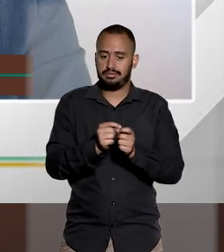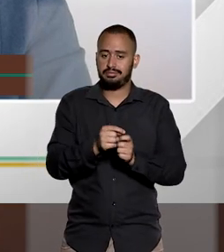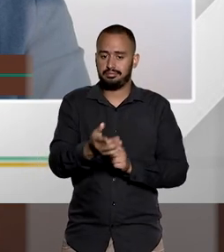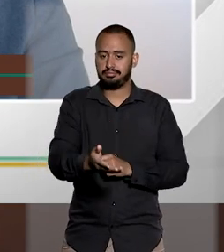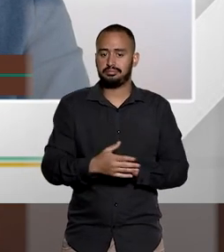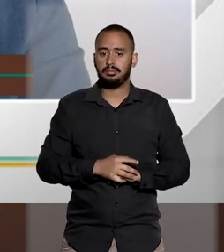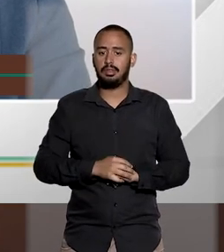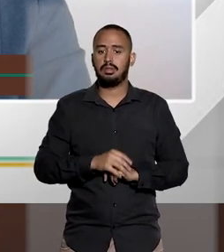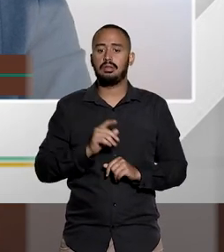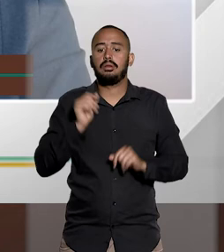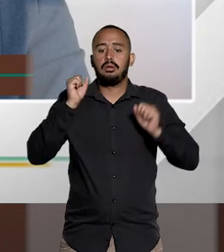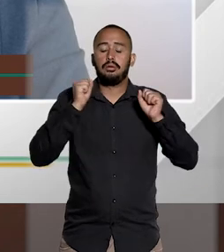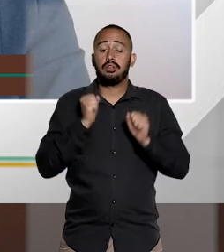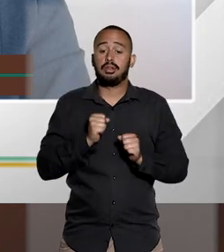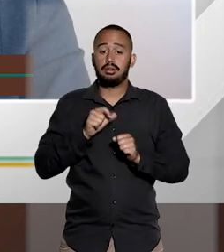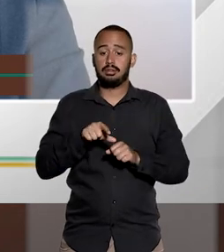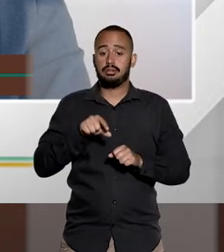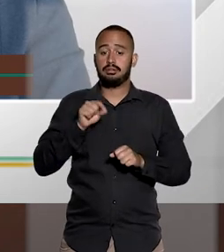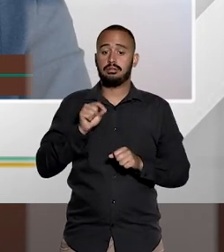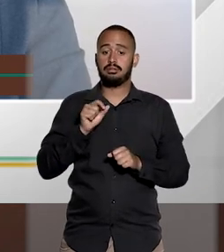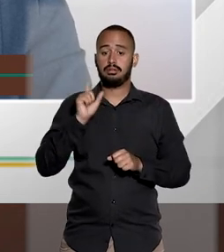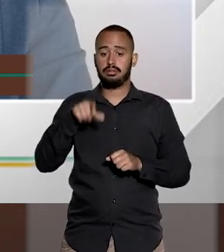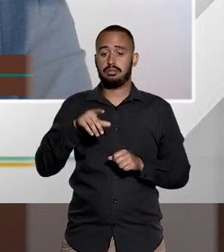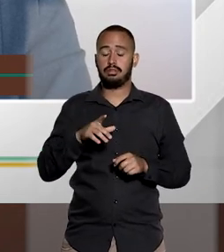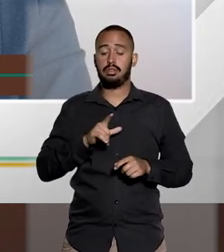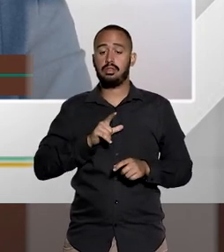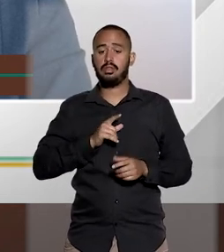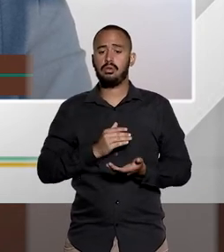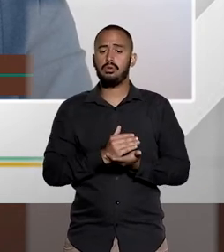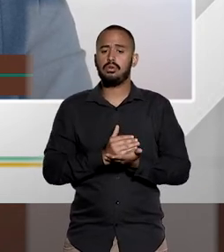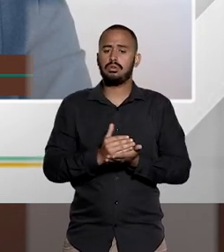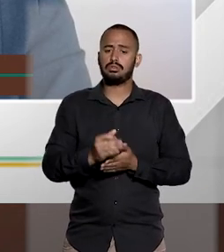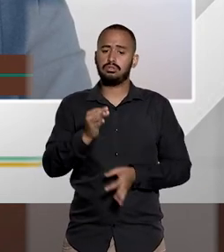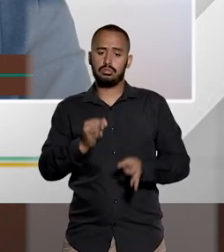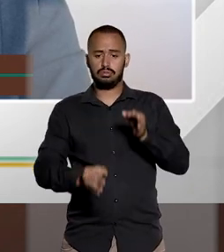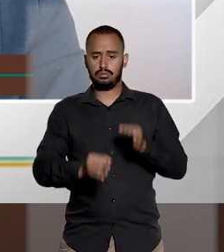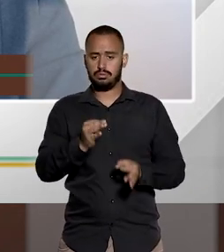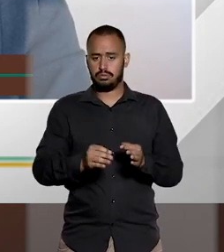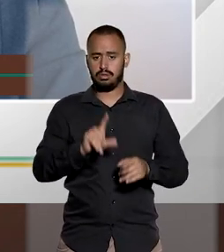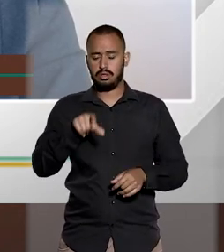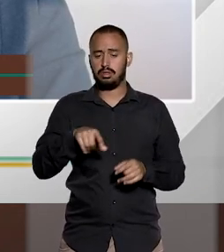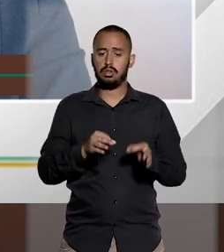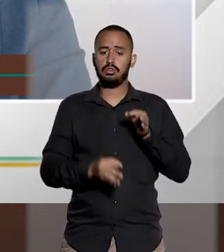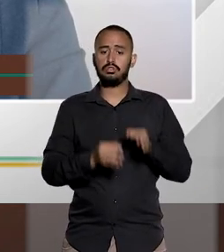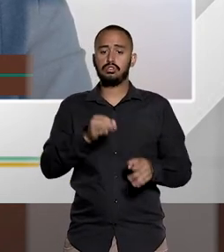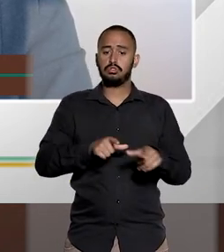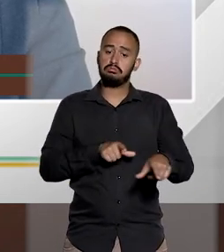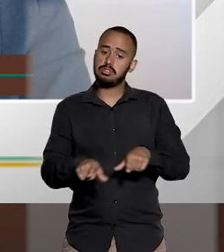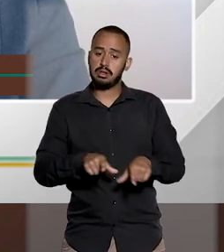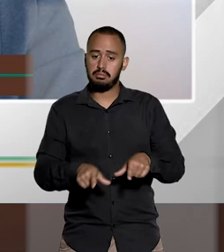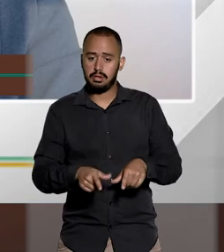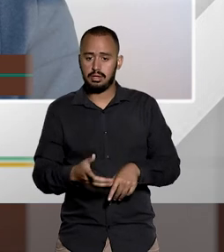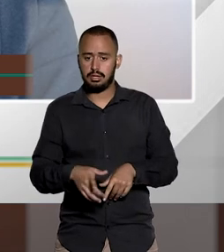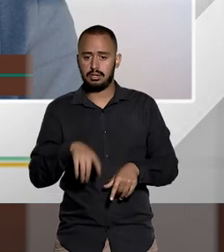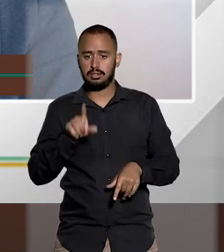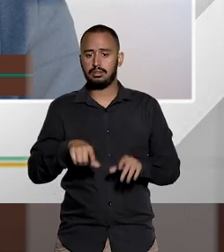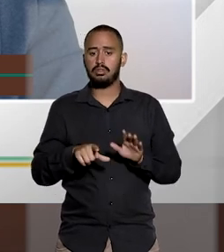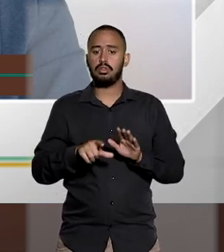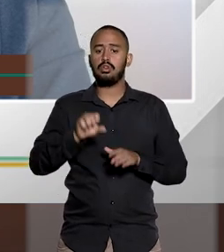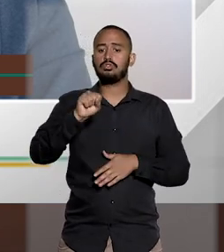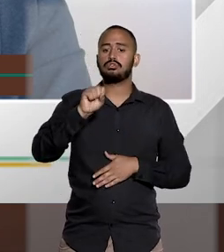empresa. Mas nós temos uma evolução jurisprudencial, principalmente no âmbito da Justiça do Trabalho, da